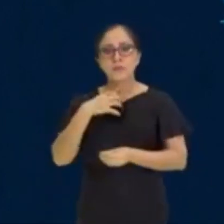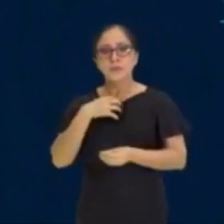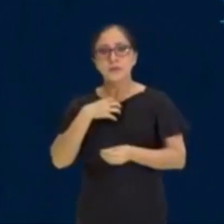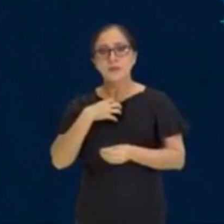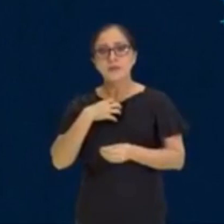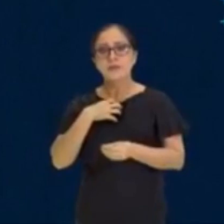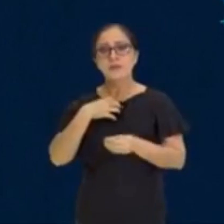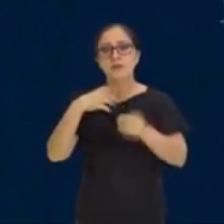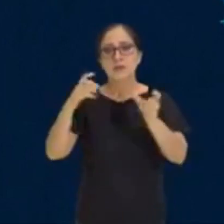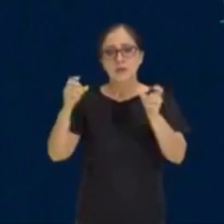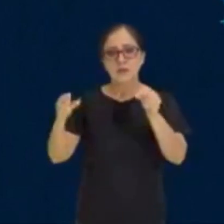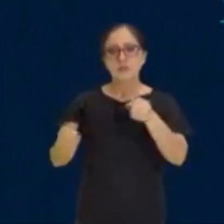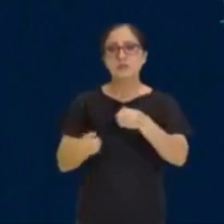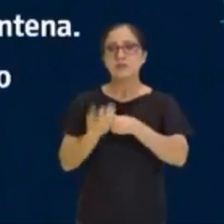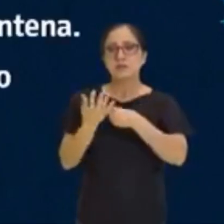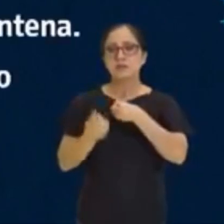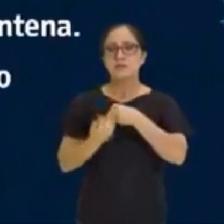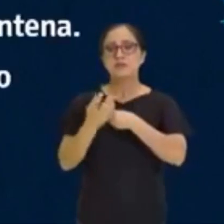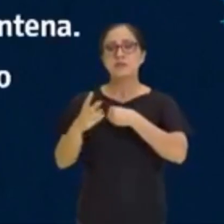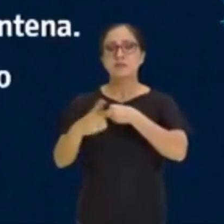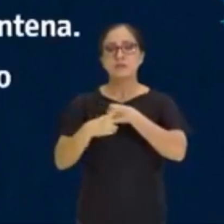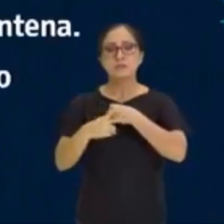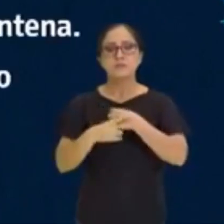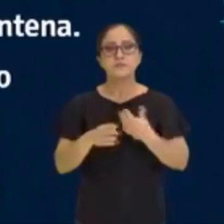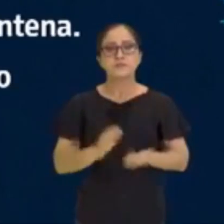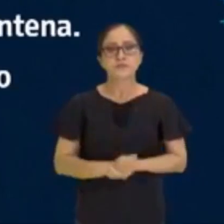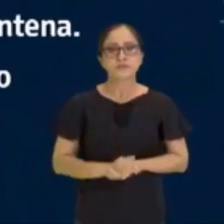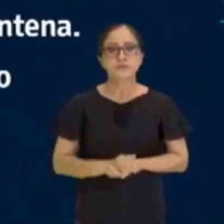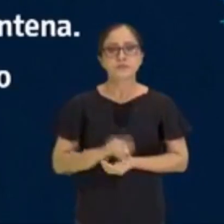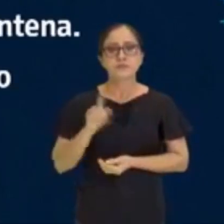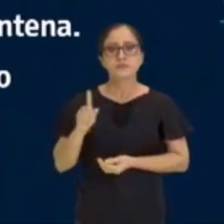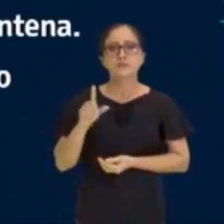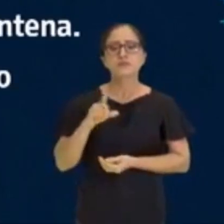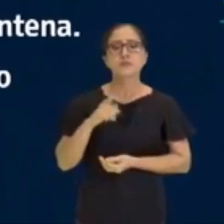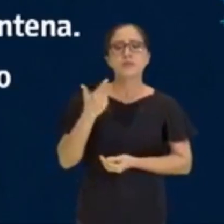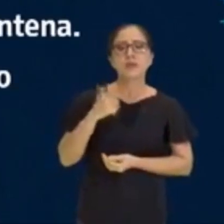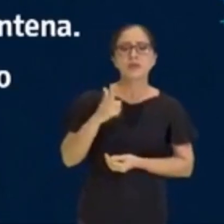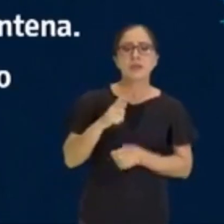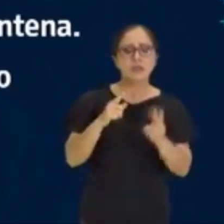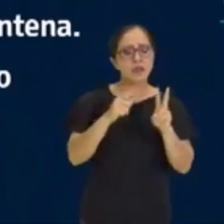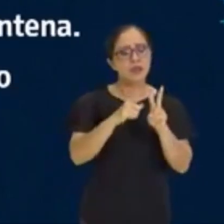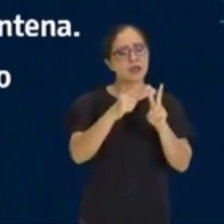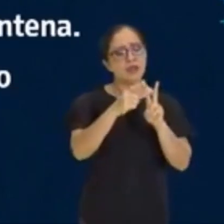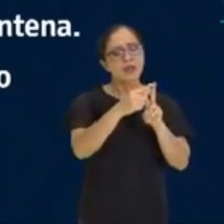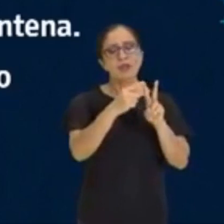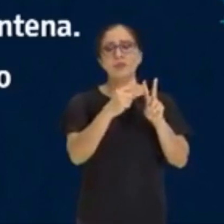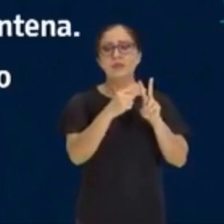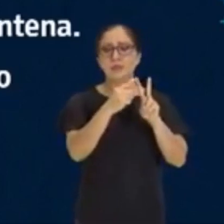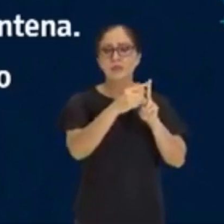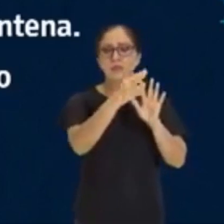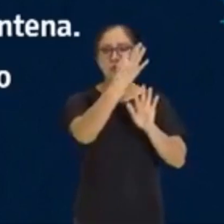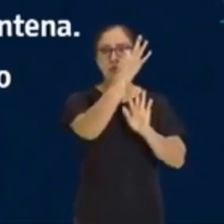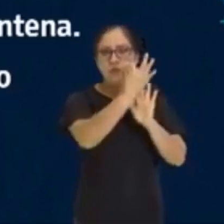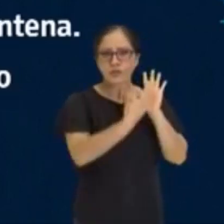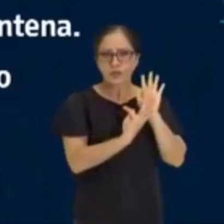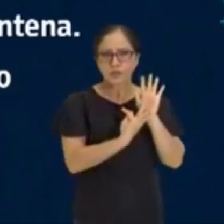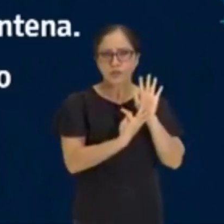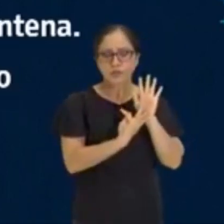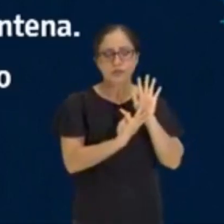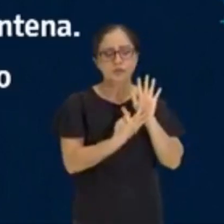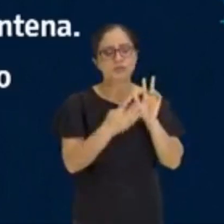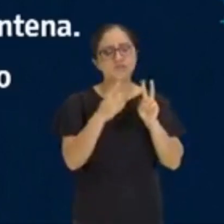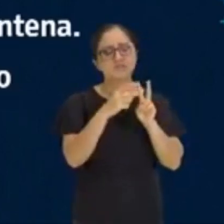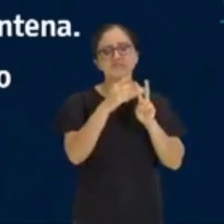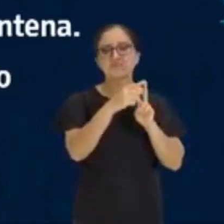locução, preciso fazer. O que há em comum entre os dois textos? Letra A. A